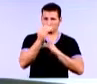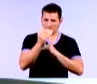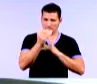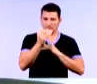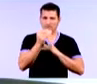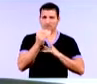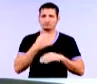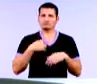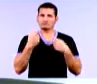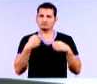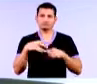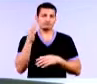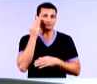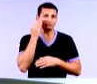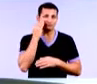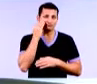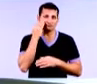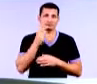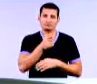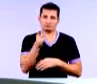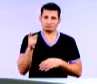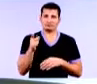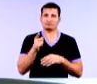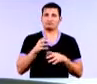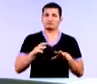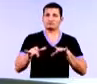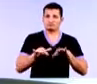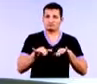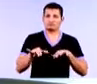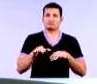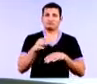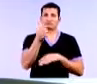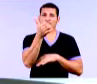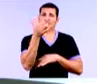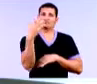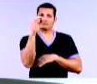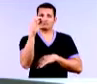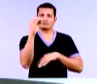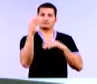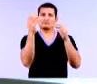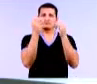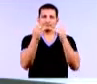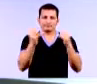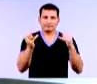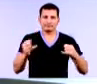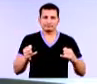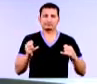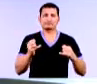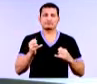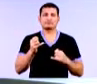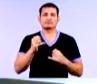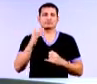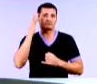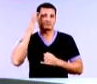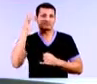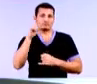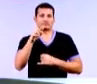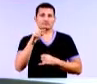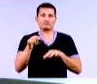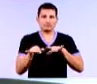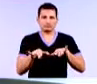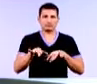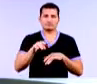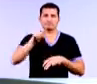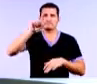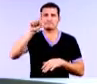desenvolvimento eu preciso testá-lo, imagine você programar 10 linhas de código. Tá tranquilo, né? Agora imagine você programar 1000 linhas de